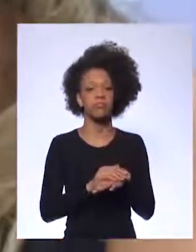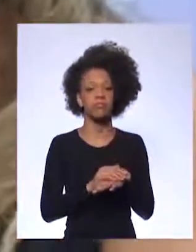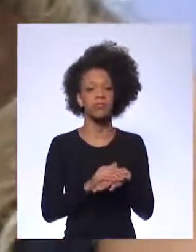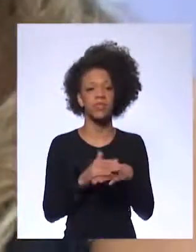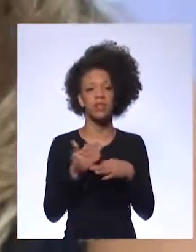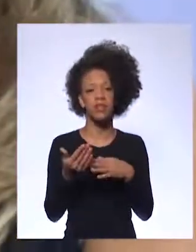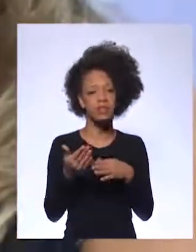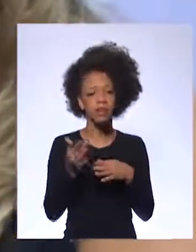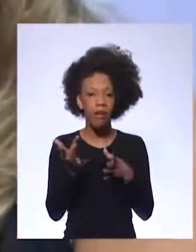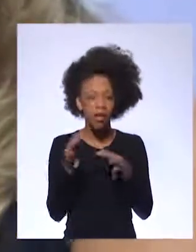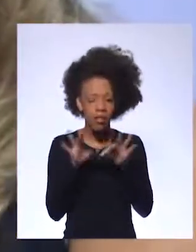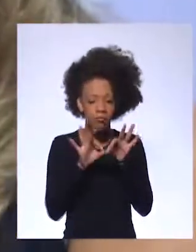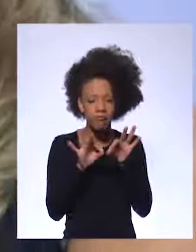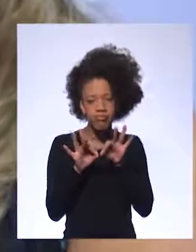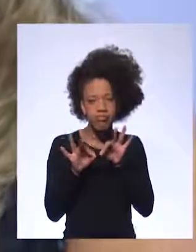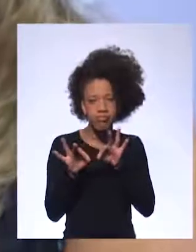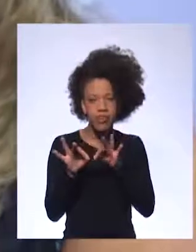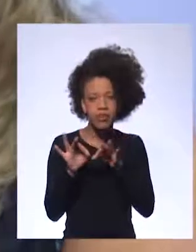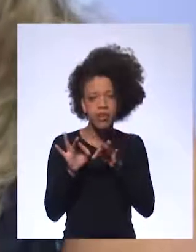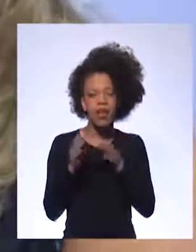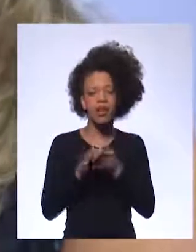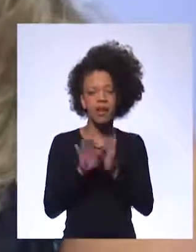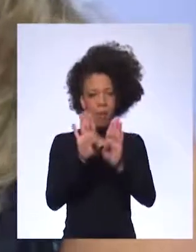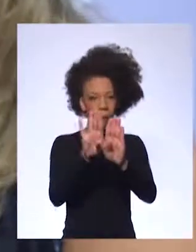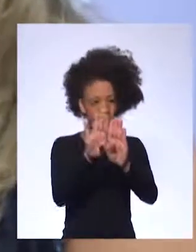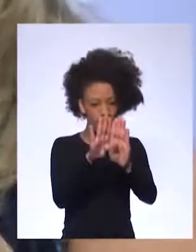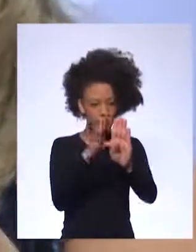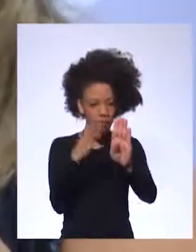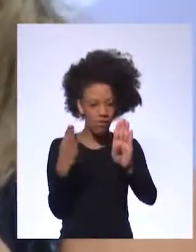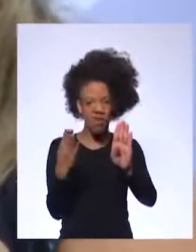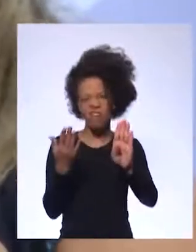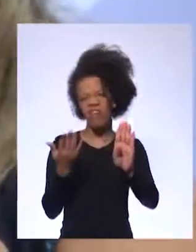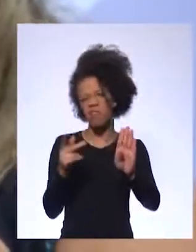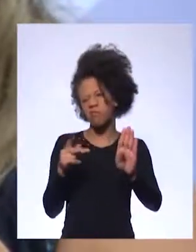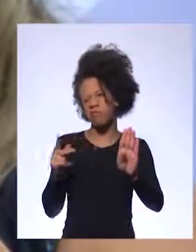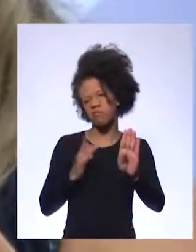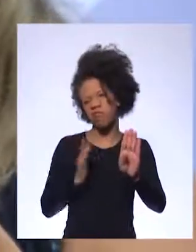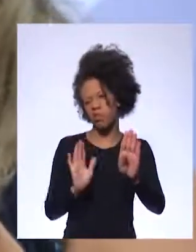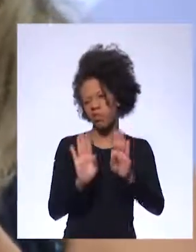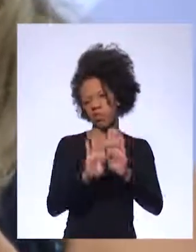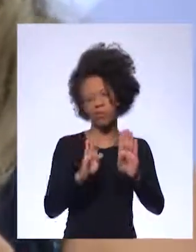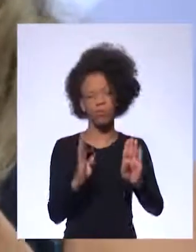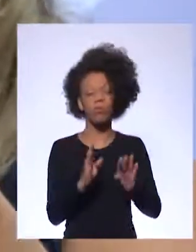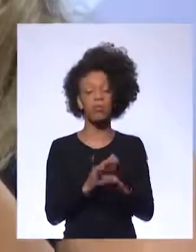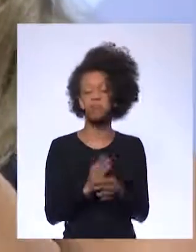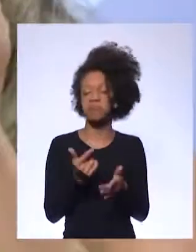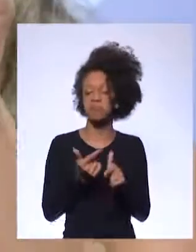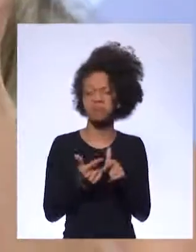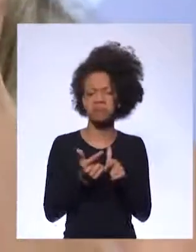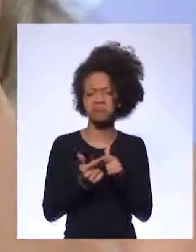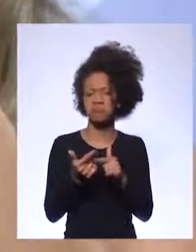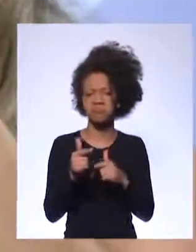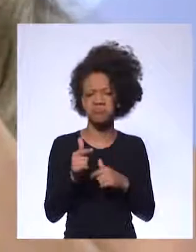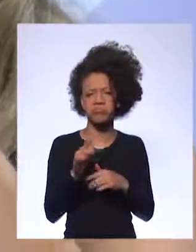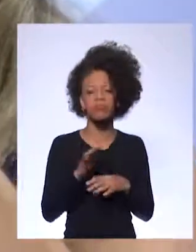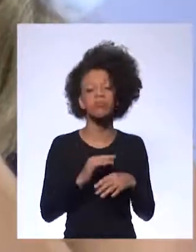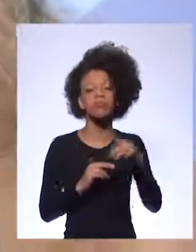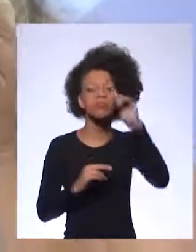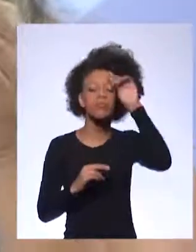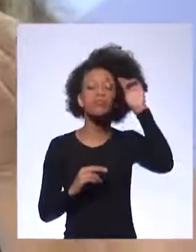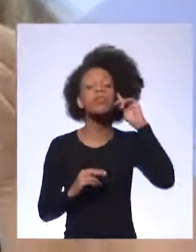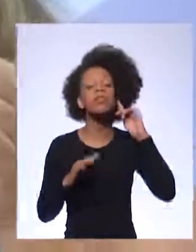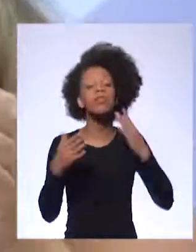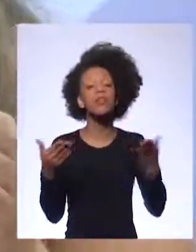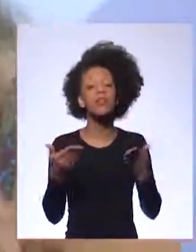cheio de mimimi fiz uma uma portinha a para você não quero fazer porta não tem problema eu quis fazer e aqui